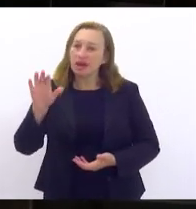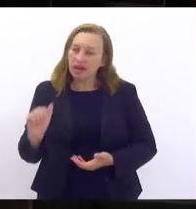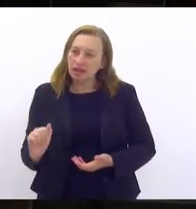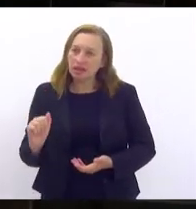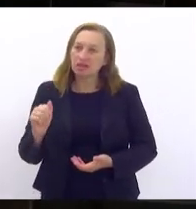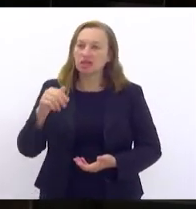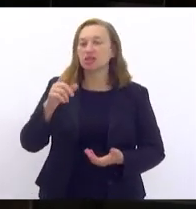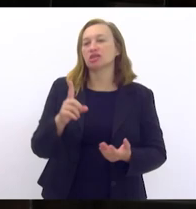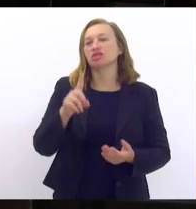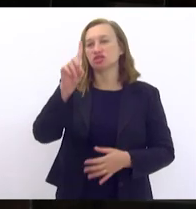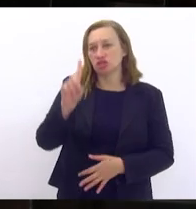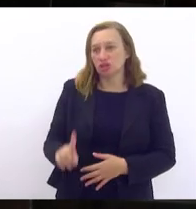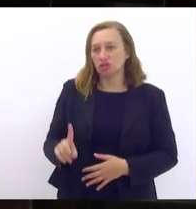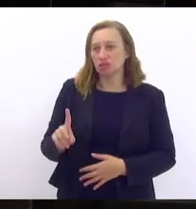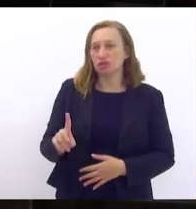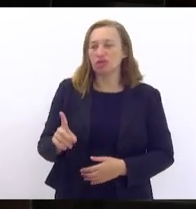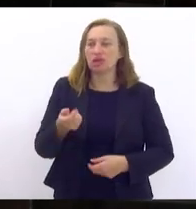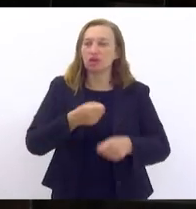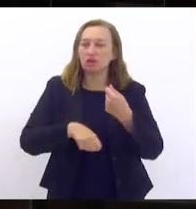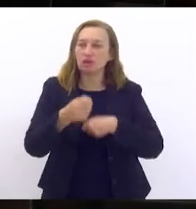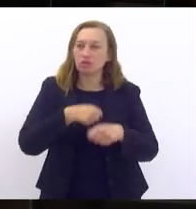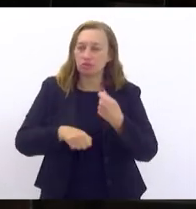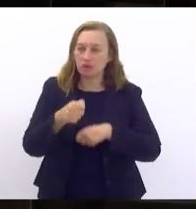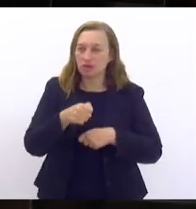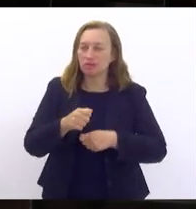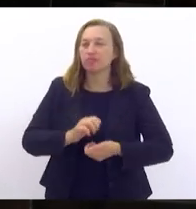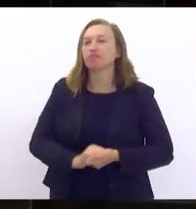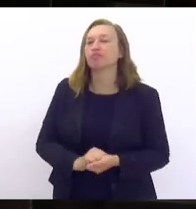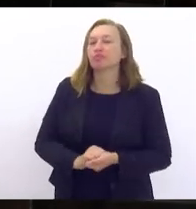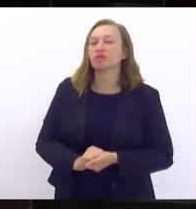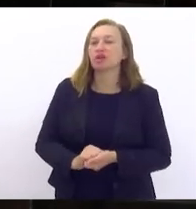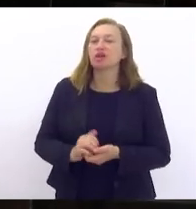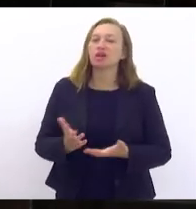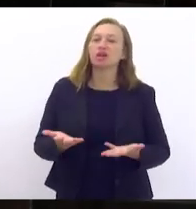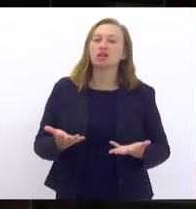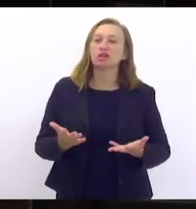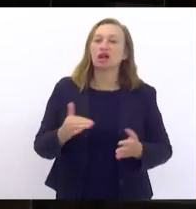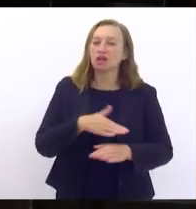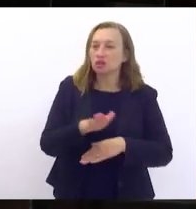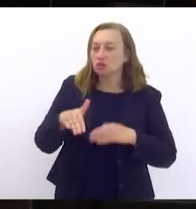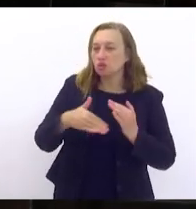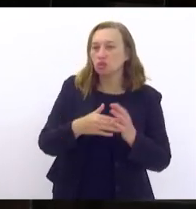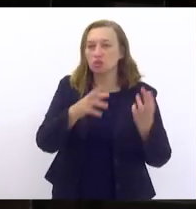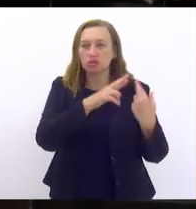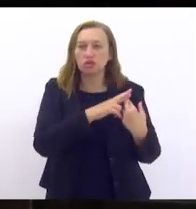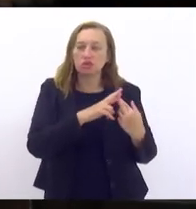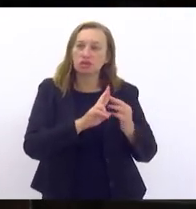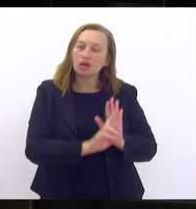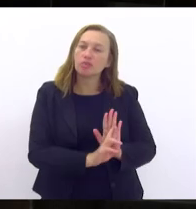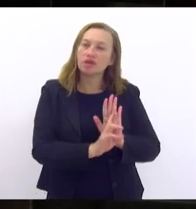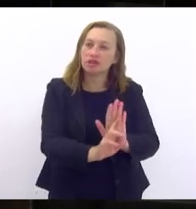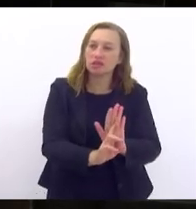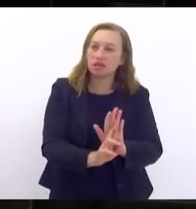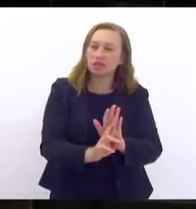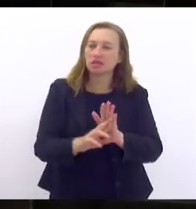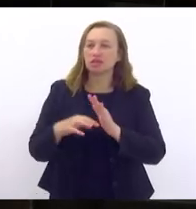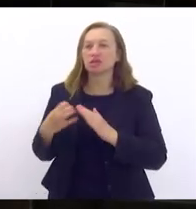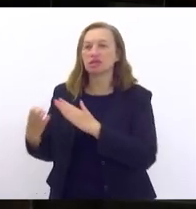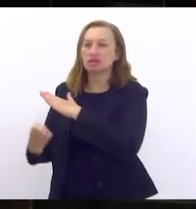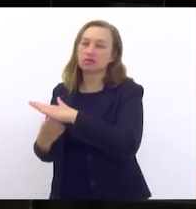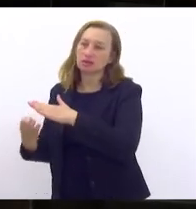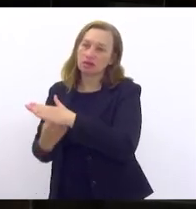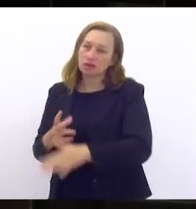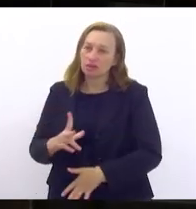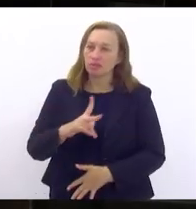Braskem nesse momento congregamos especialistas autoridades representantes do setor privado e da sociedade